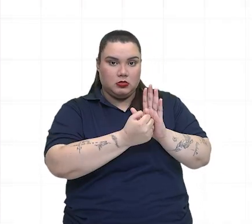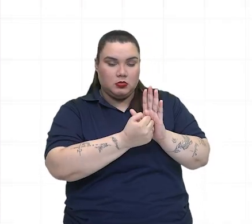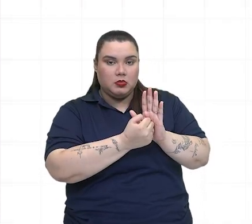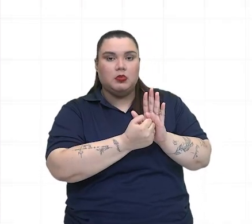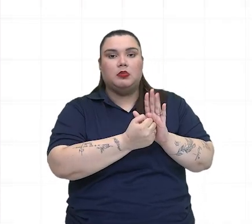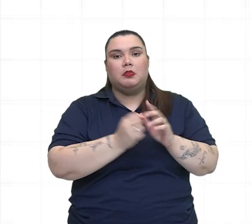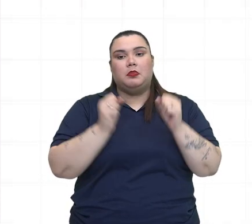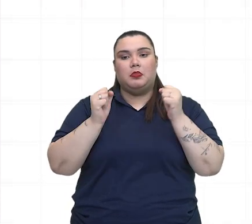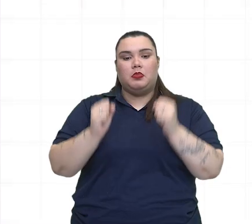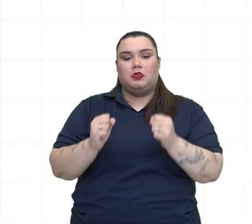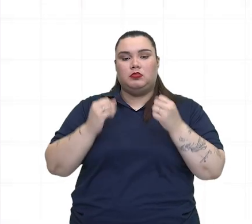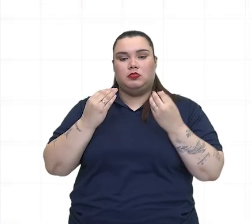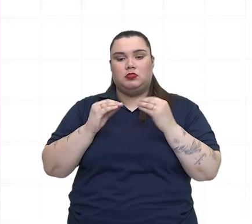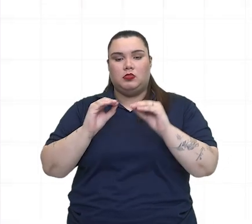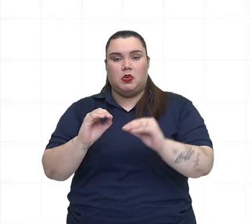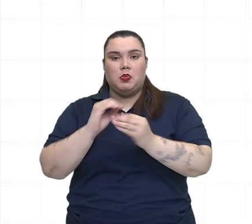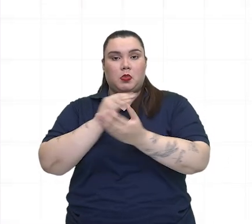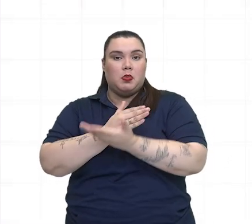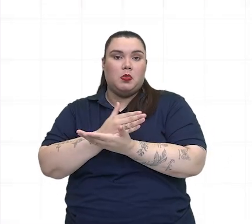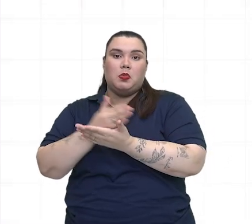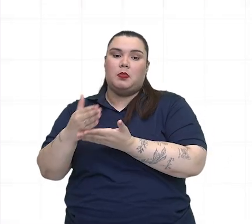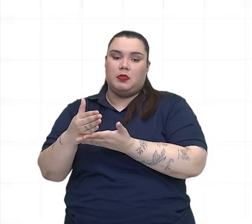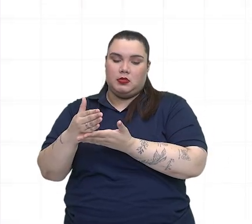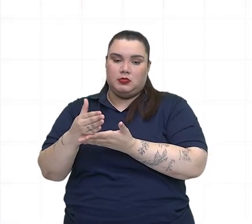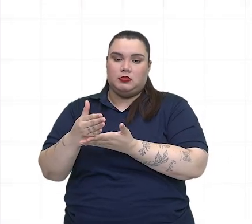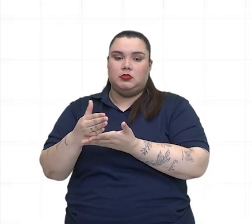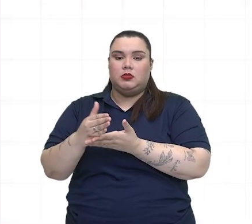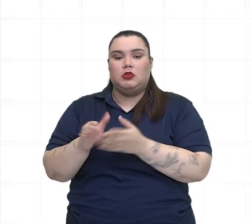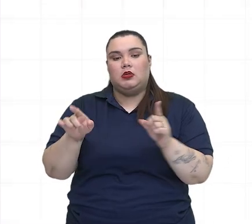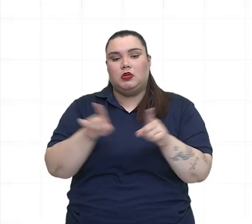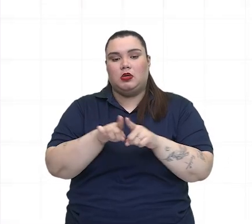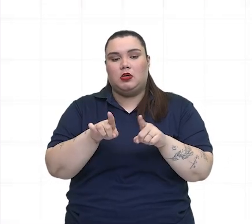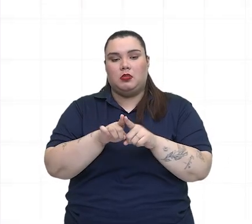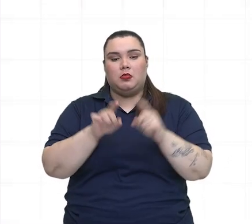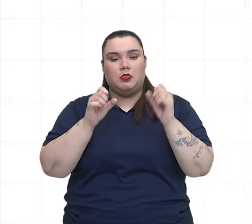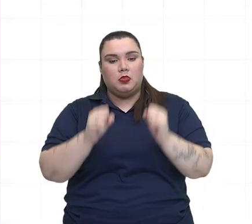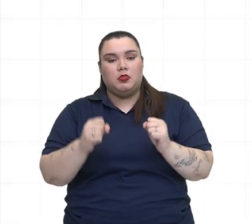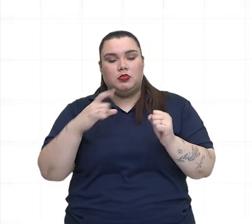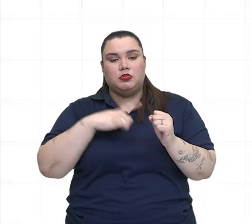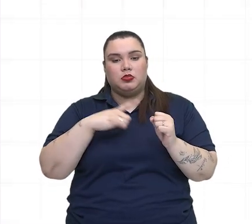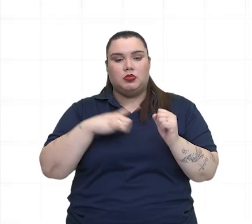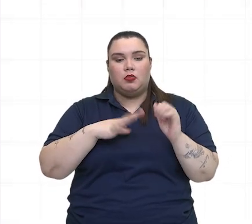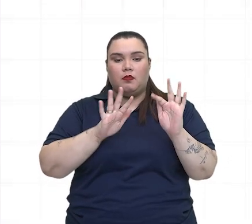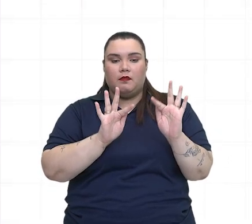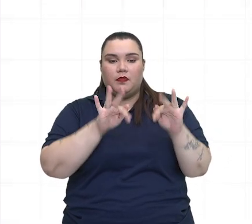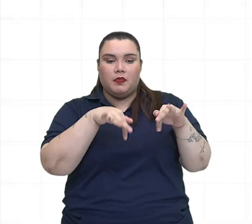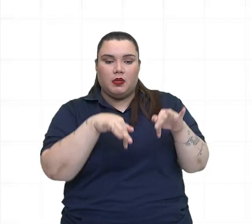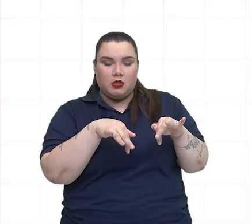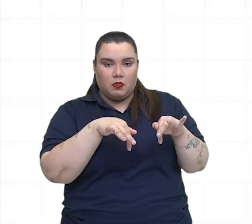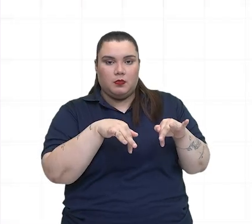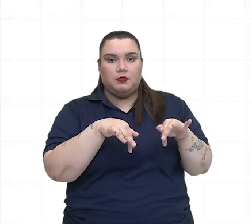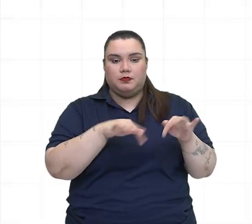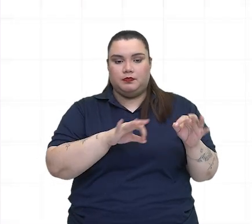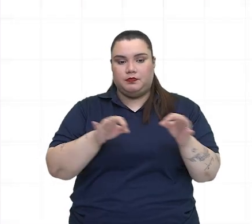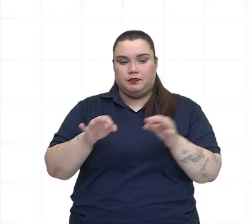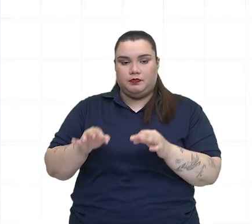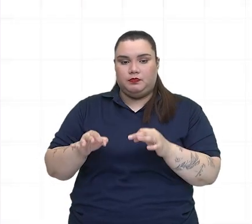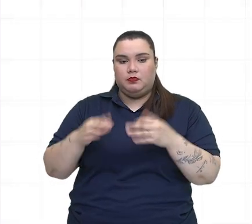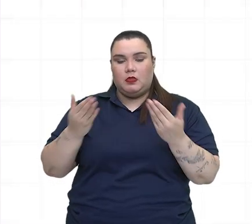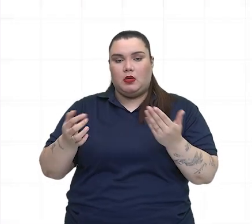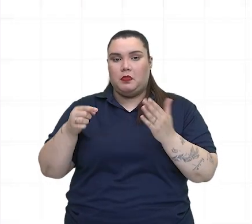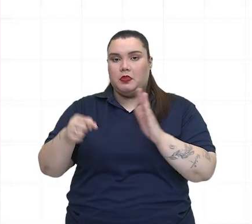aqui, você pode ter o início, como também você pode ter o fim, olha. Então,